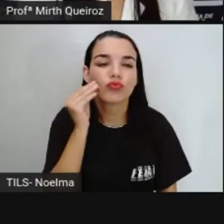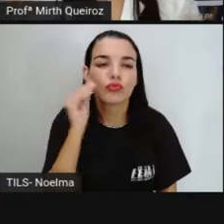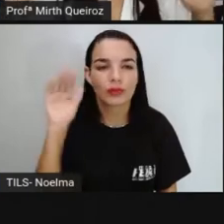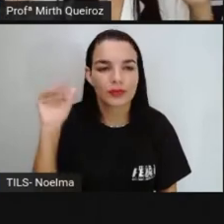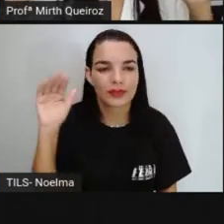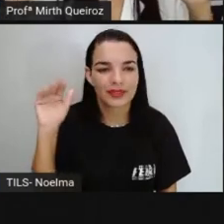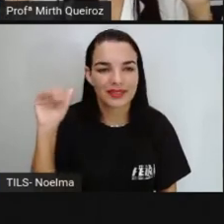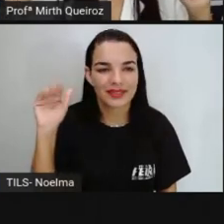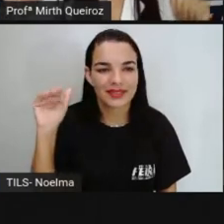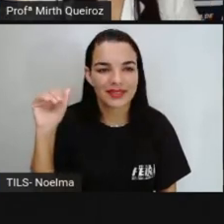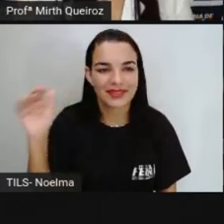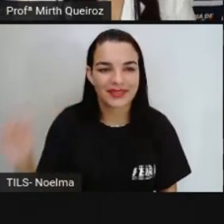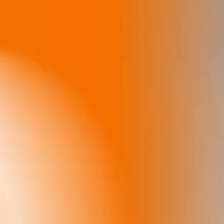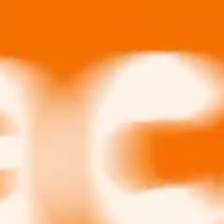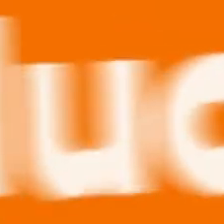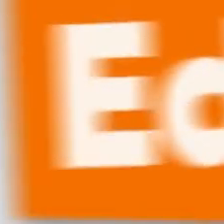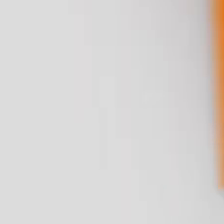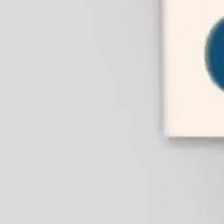E até já Tchau, tchau